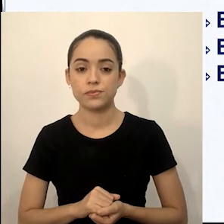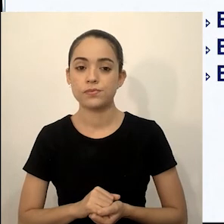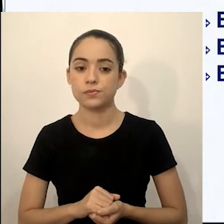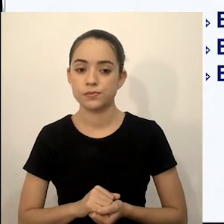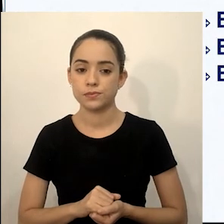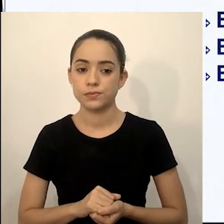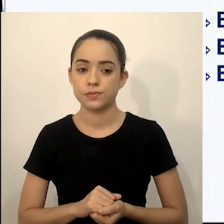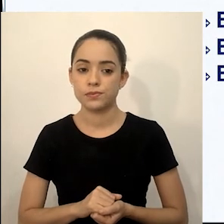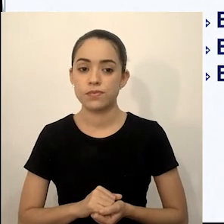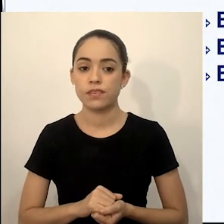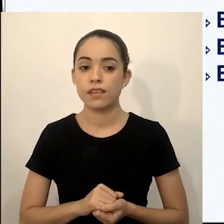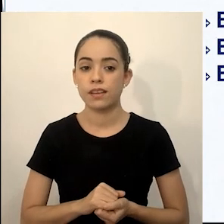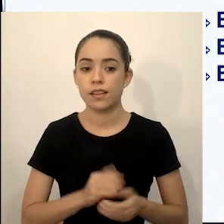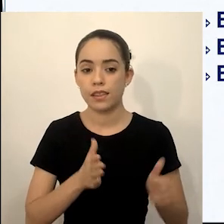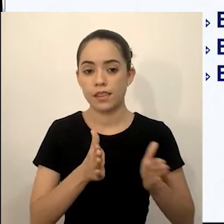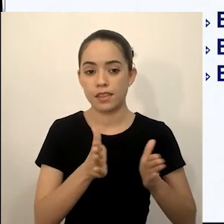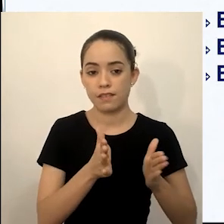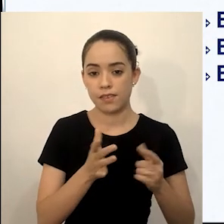Na